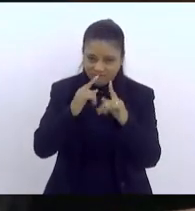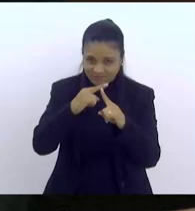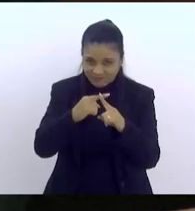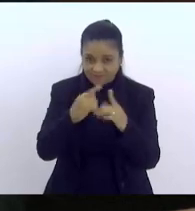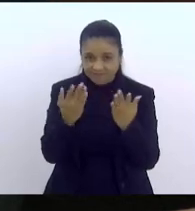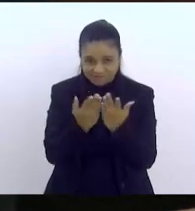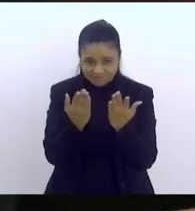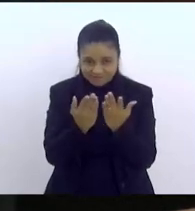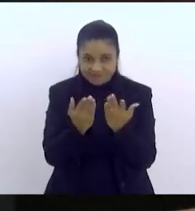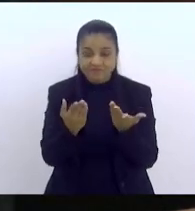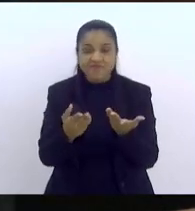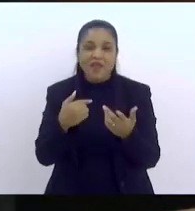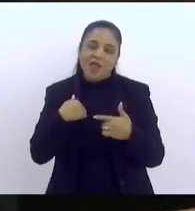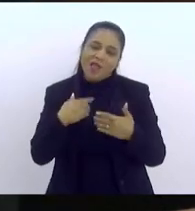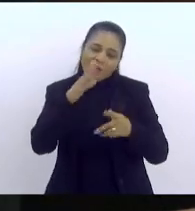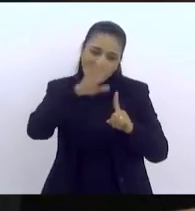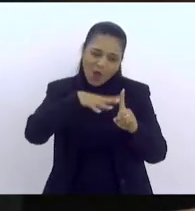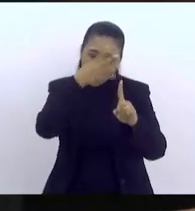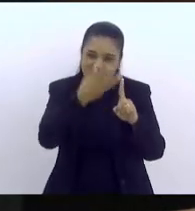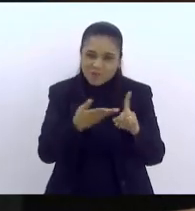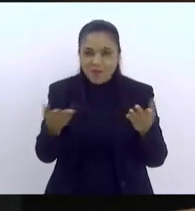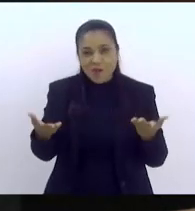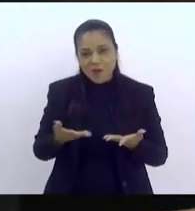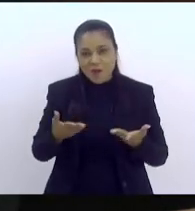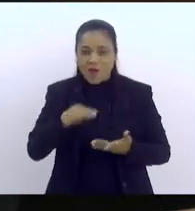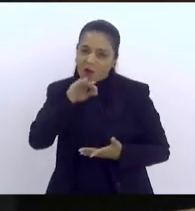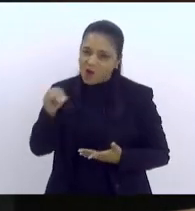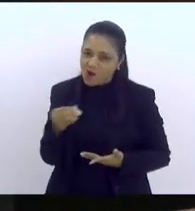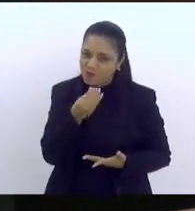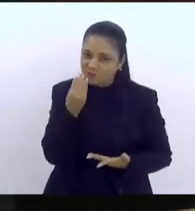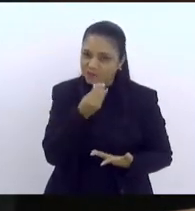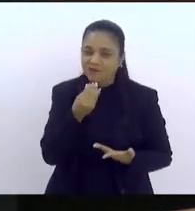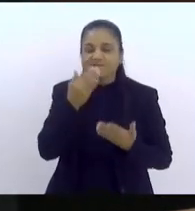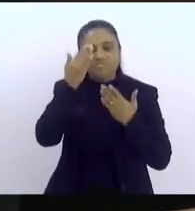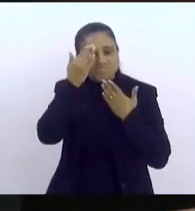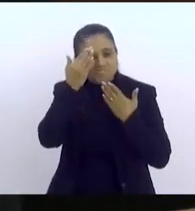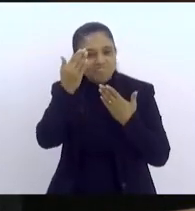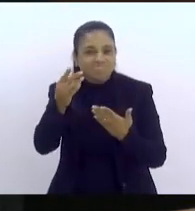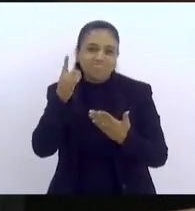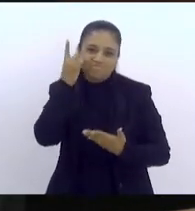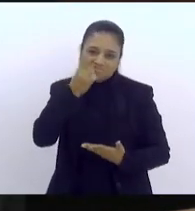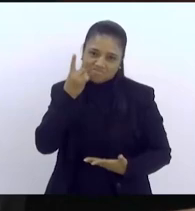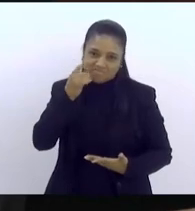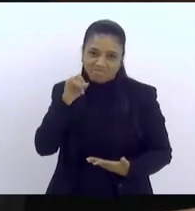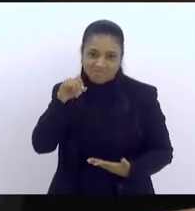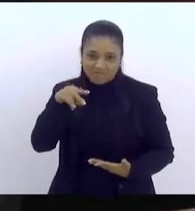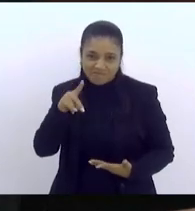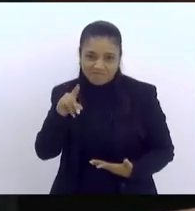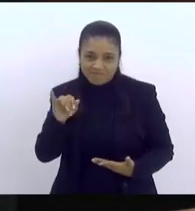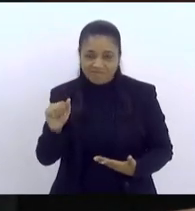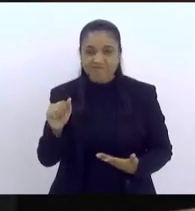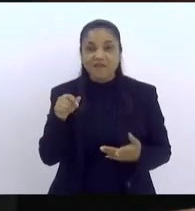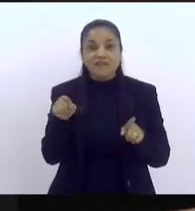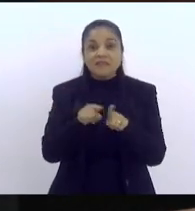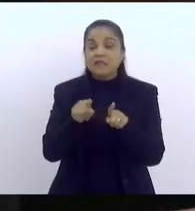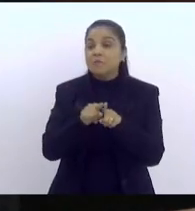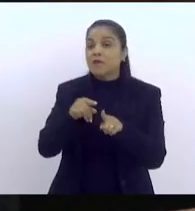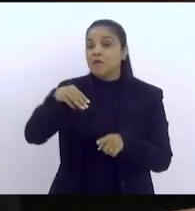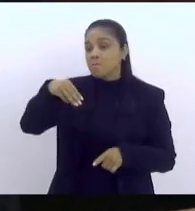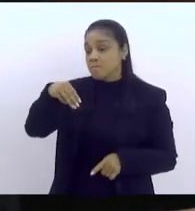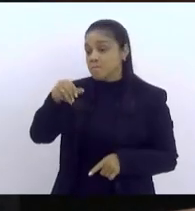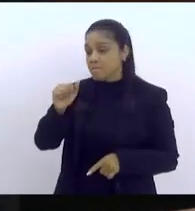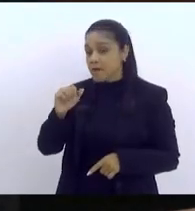oportunidade e eu quero nessa oportunidade agradecer. Se deputada, o Macedo também é